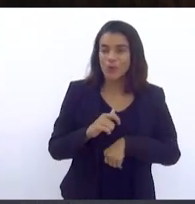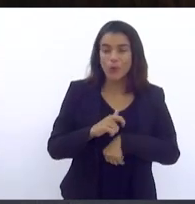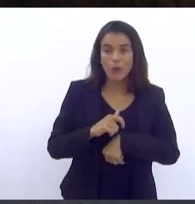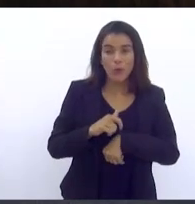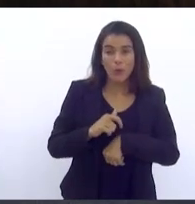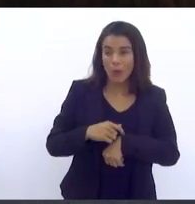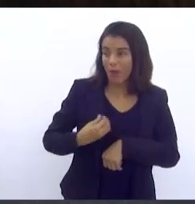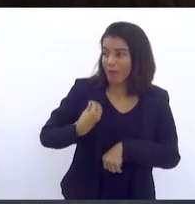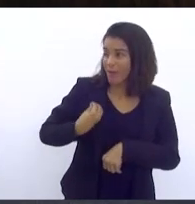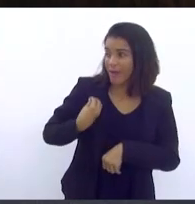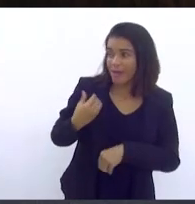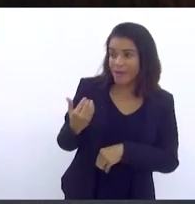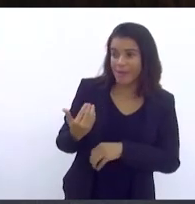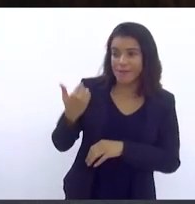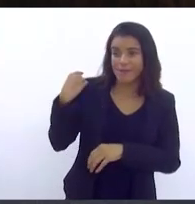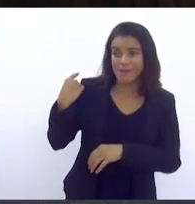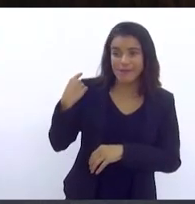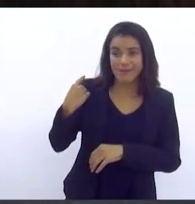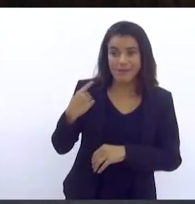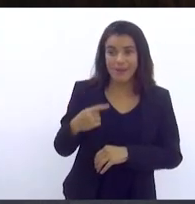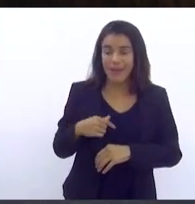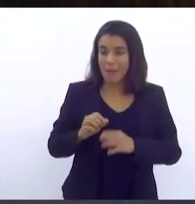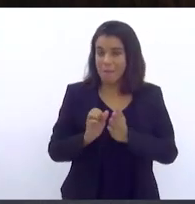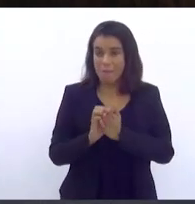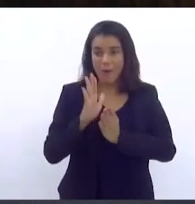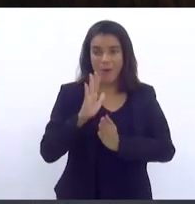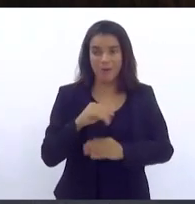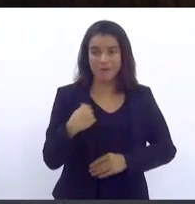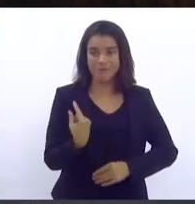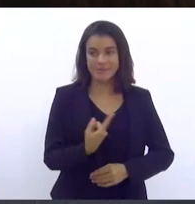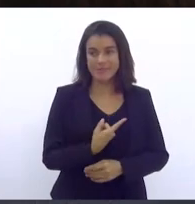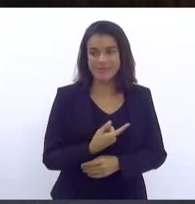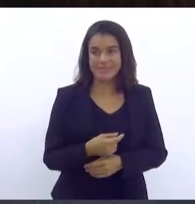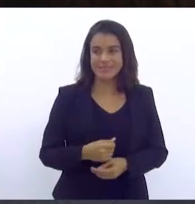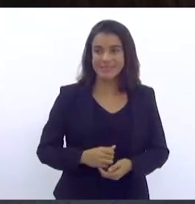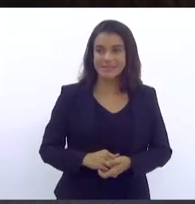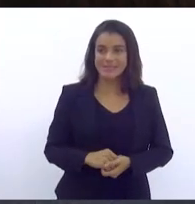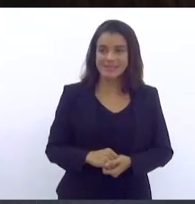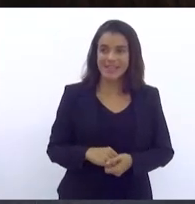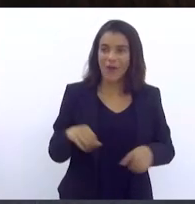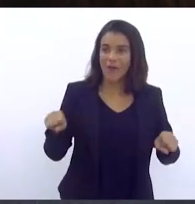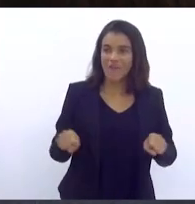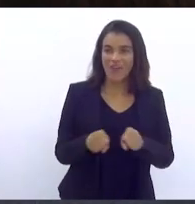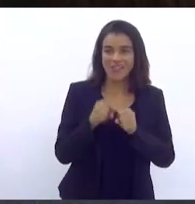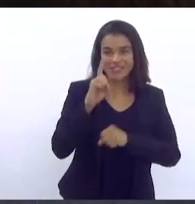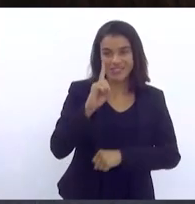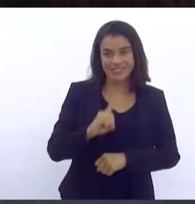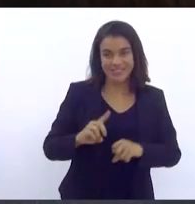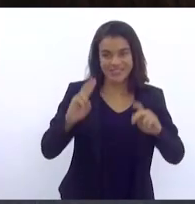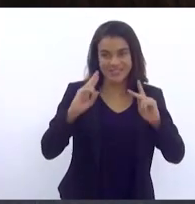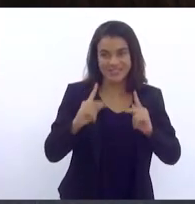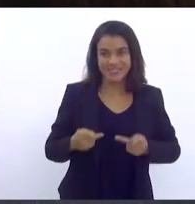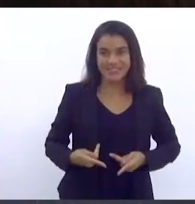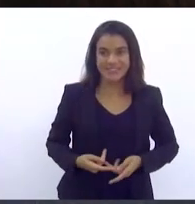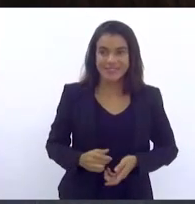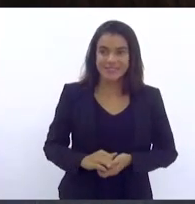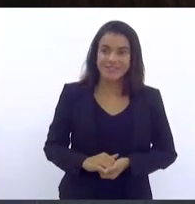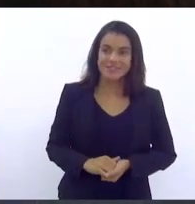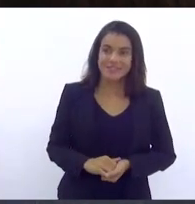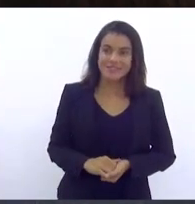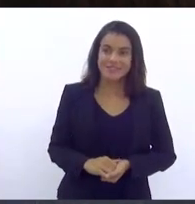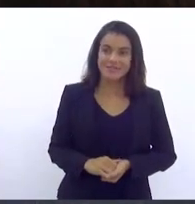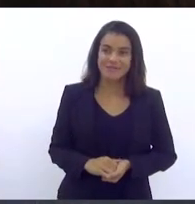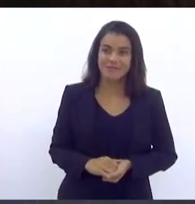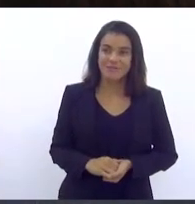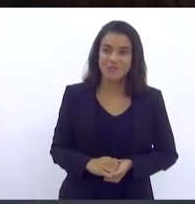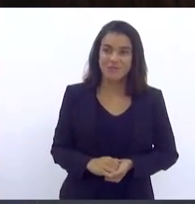diretora já tá aqui do lado a próximo passo é nos expulsado aqui aí é outra violação de direitos humanos que a gente vai precisar tratar vai lá